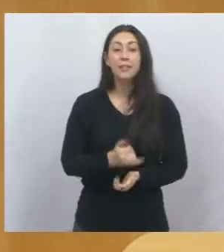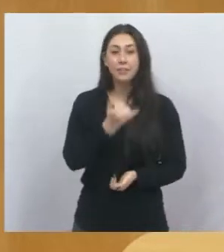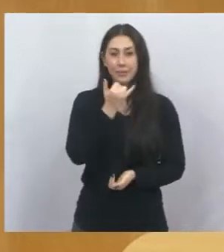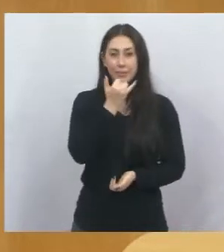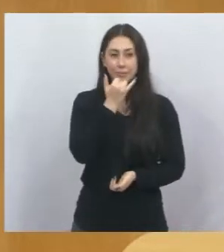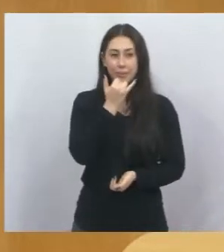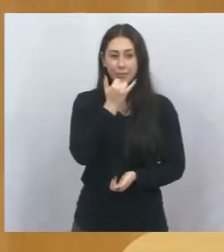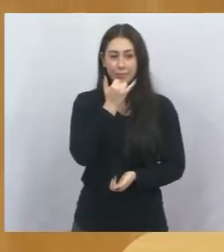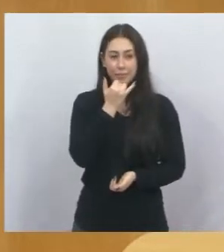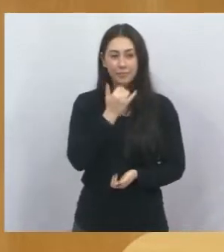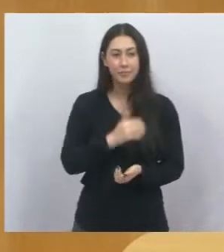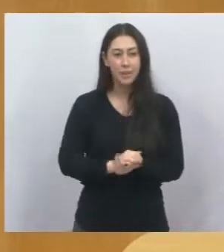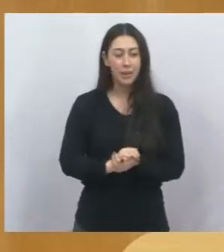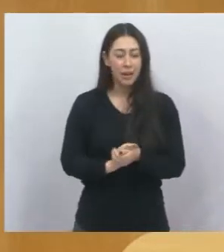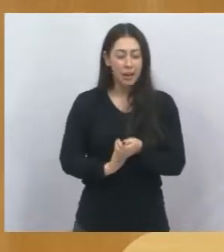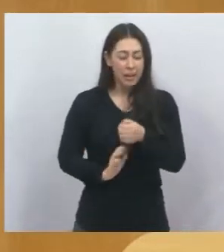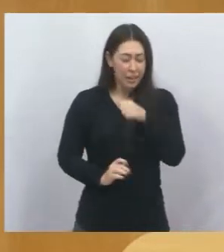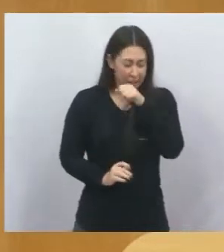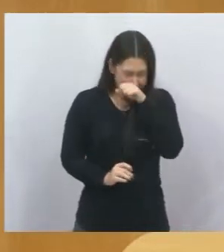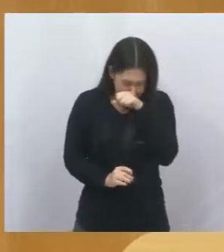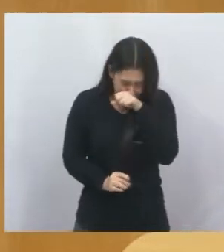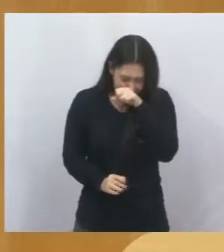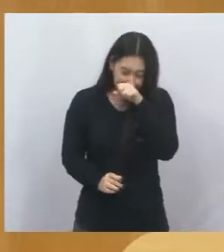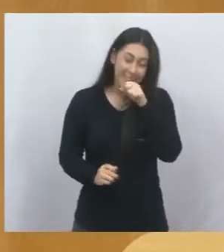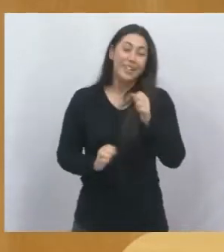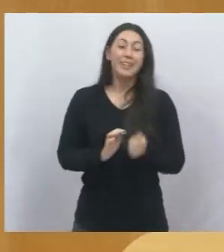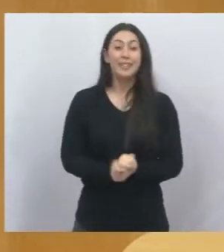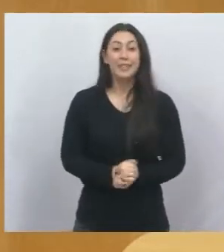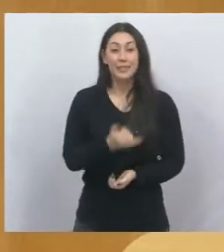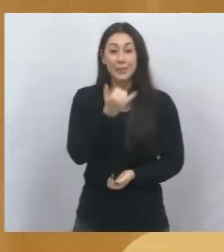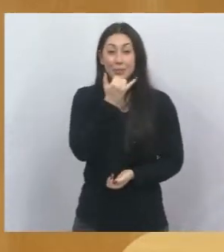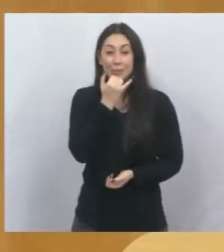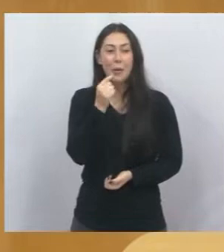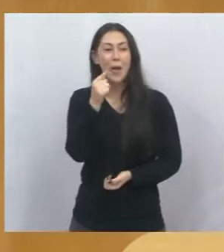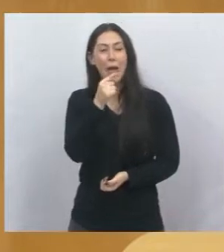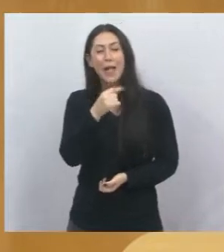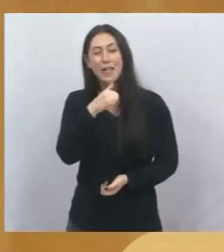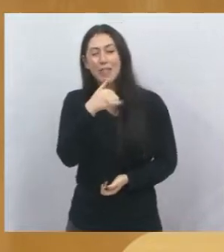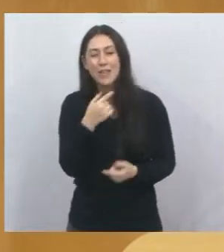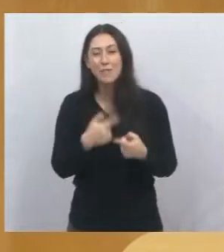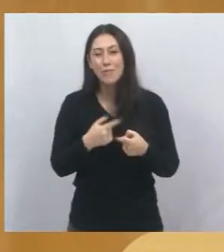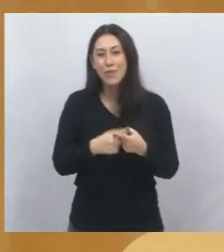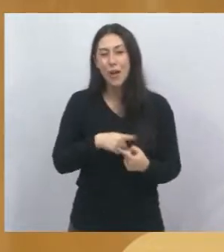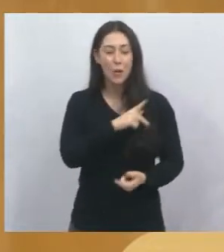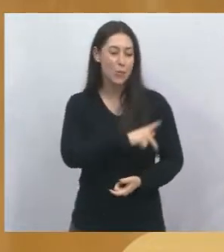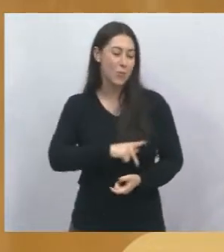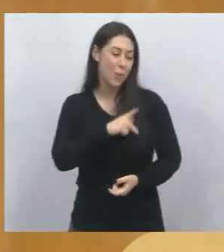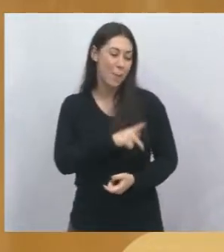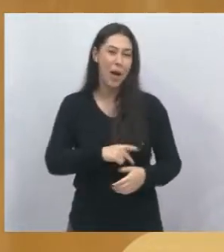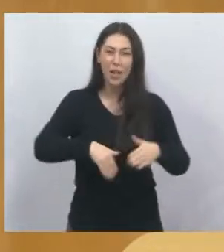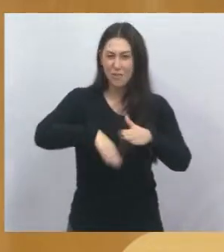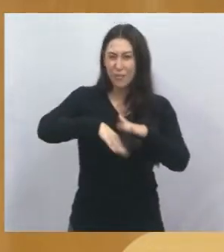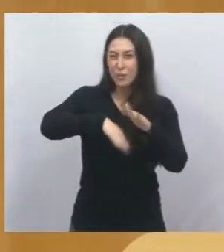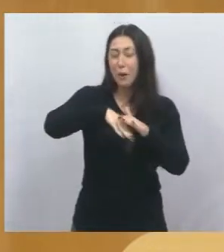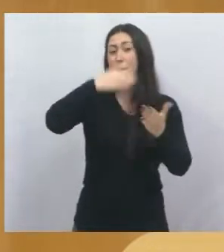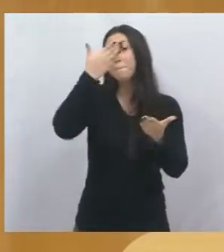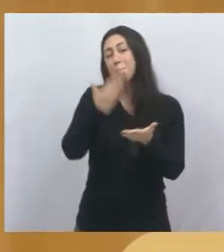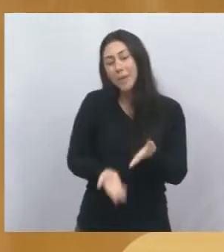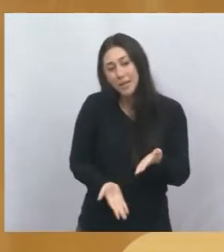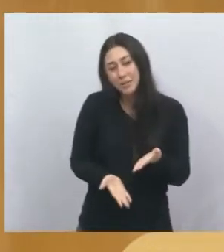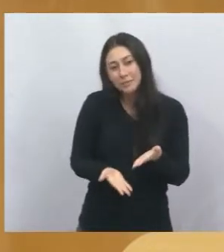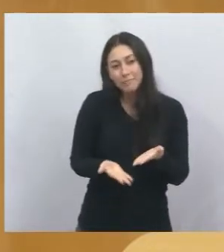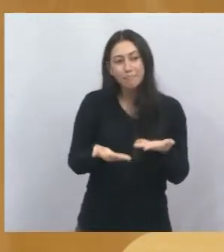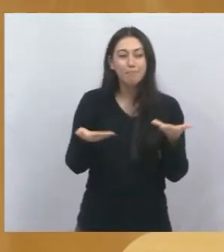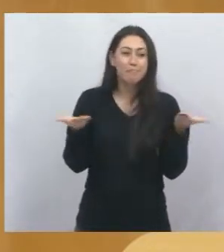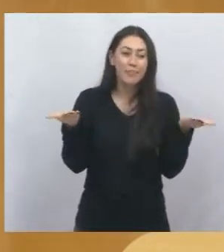os 40 do segundo tempo, por 1-0, e tomaram 2-1, né, em menos de 5 minutos. Então ele apresenta-se